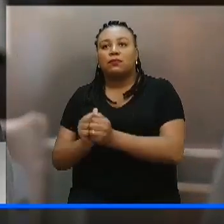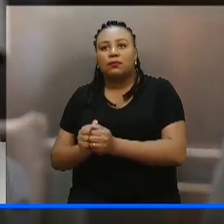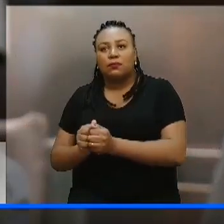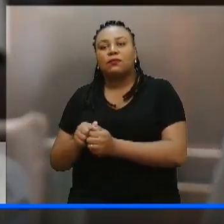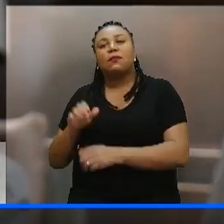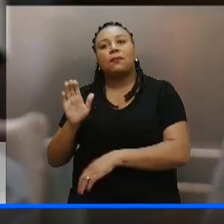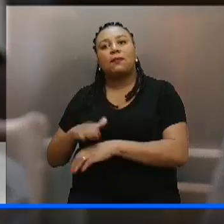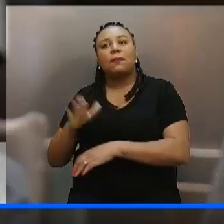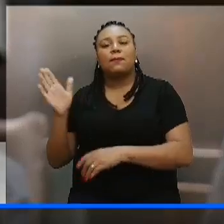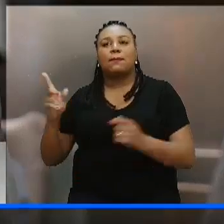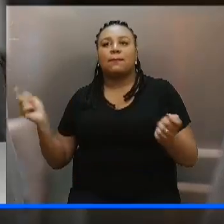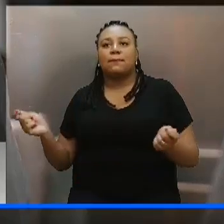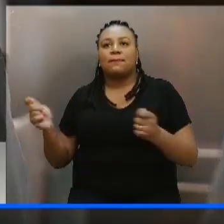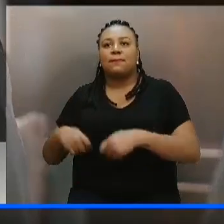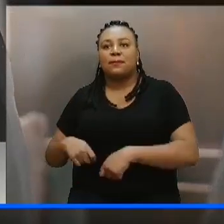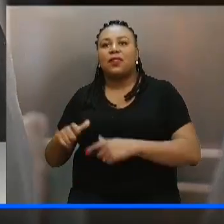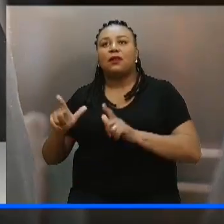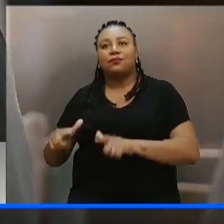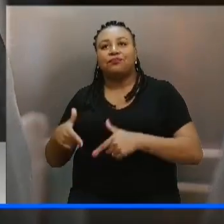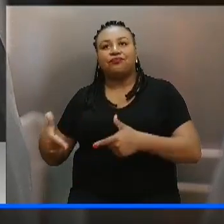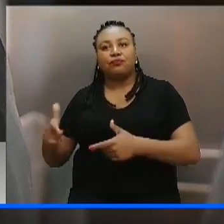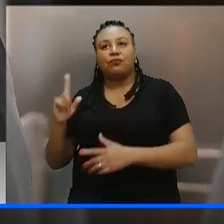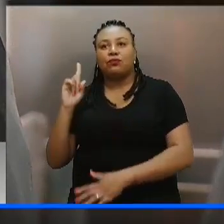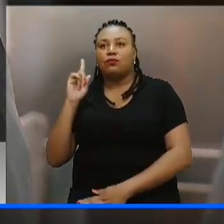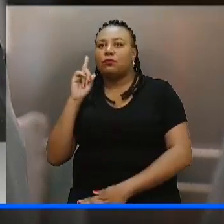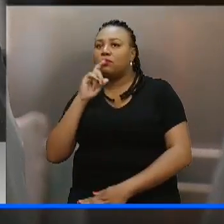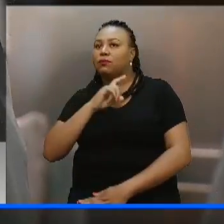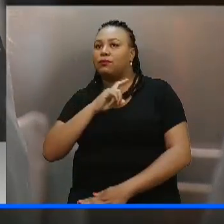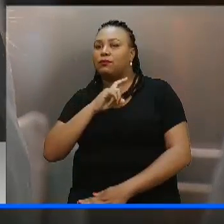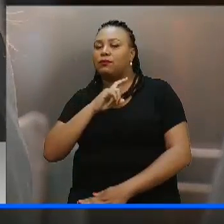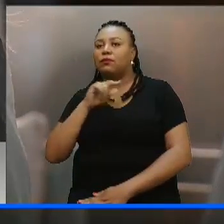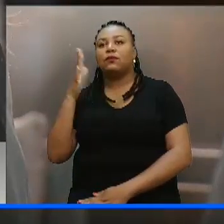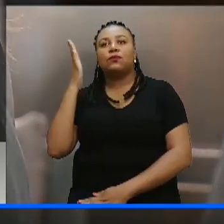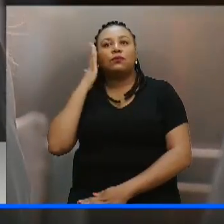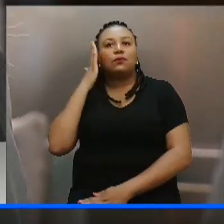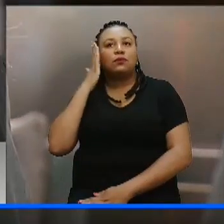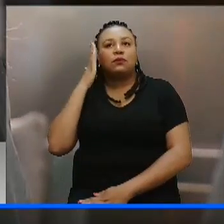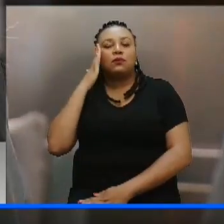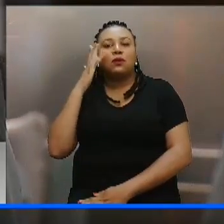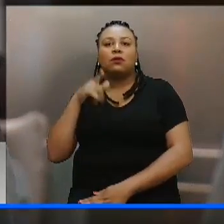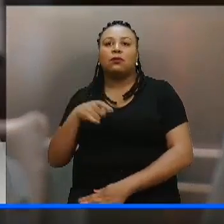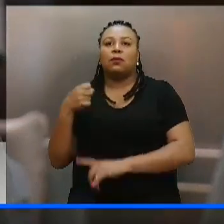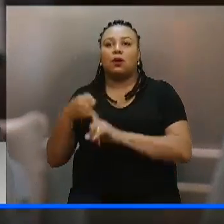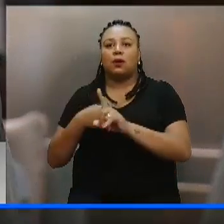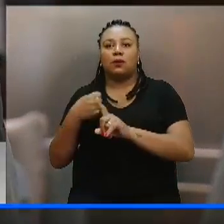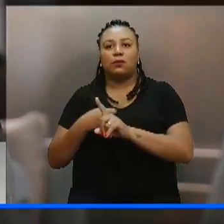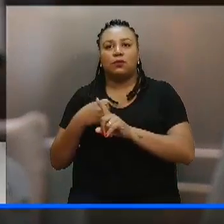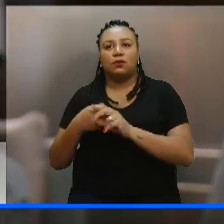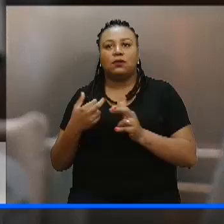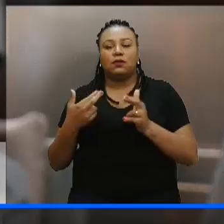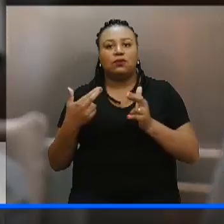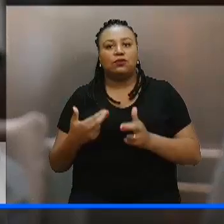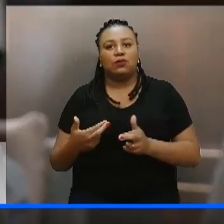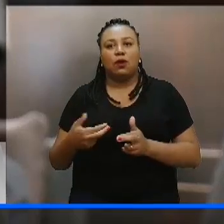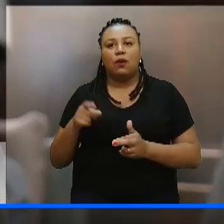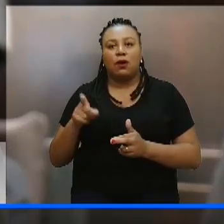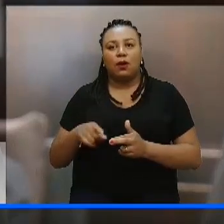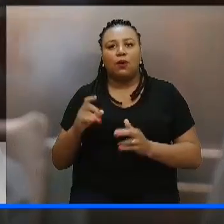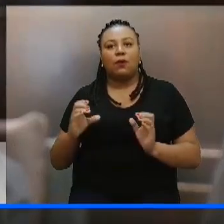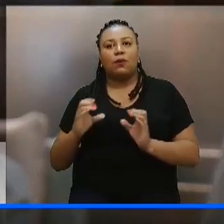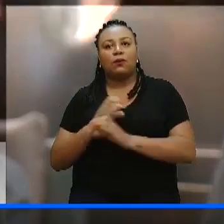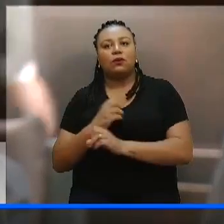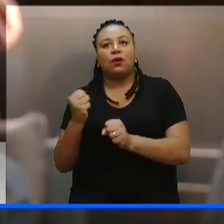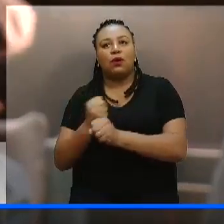terem mais capacidade de enfrentar as dificuldades eu sei que uma das grandes lutas dessa região é a conclusão